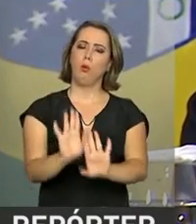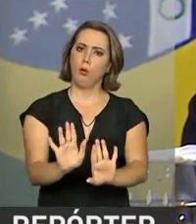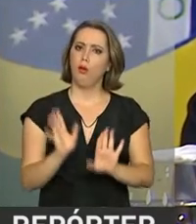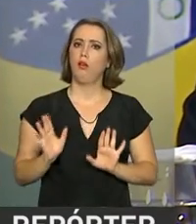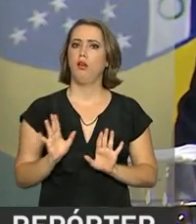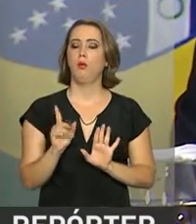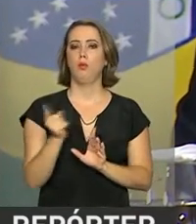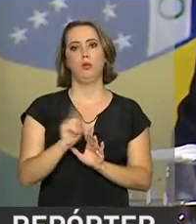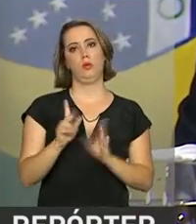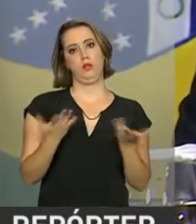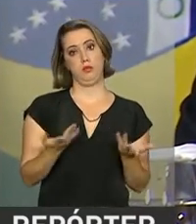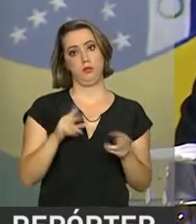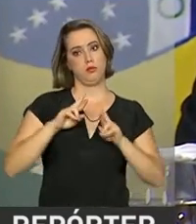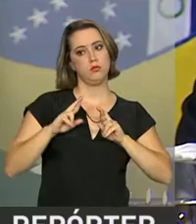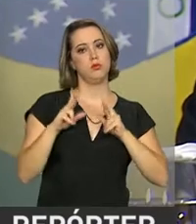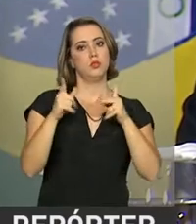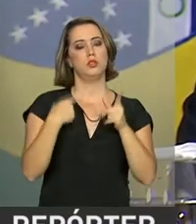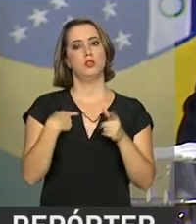você